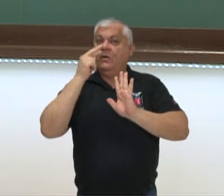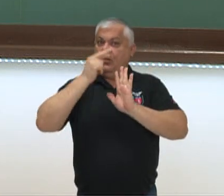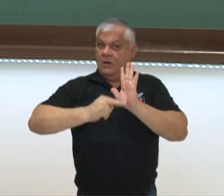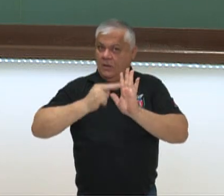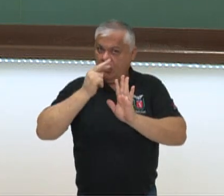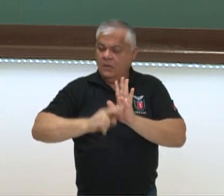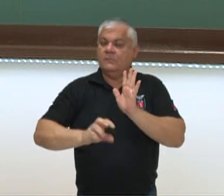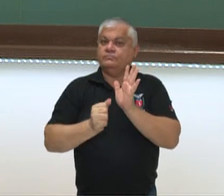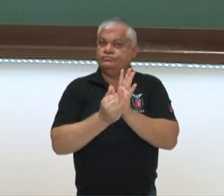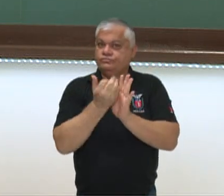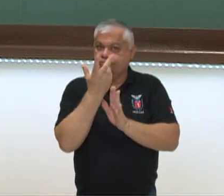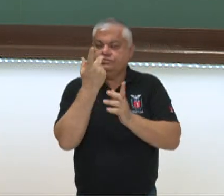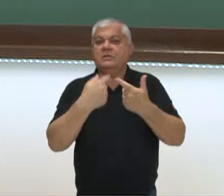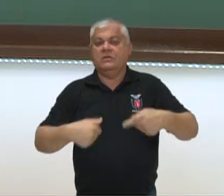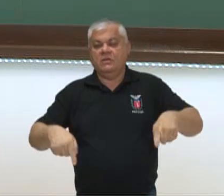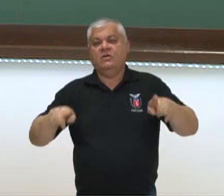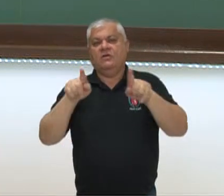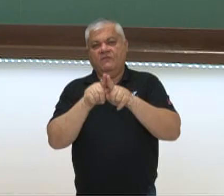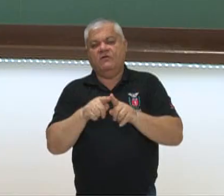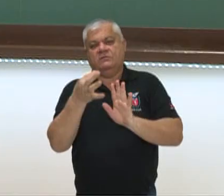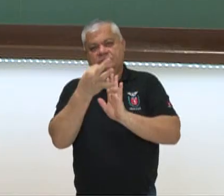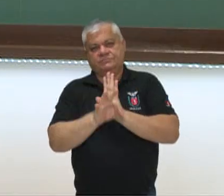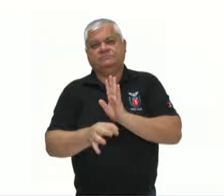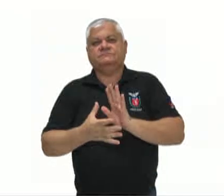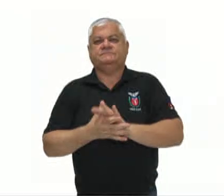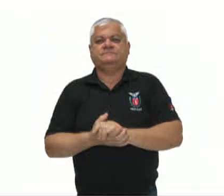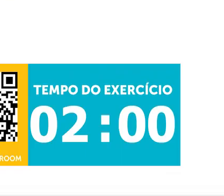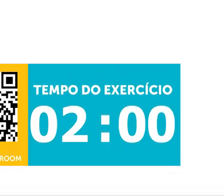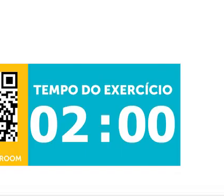o enunciado que eu já volto comentando com vocês.